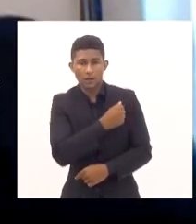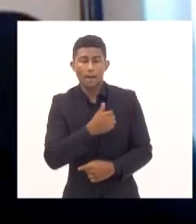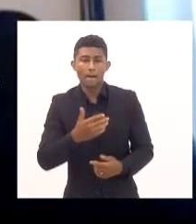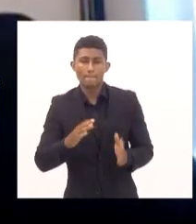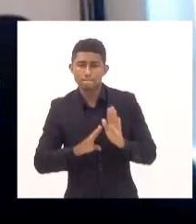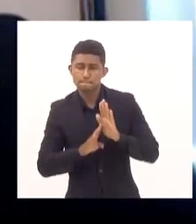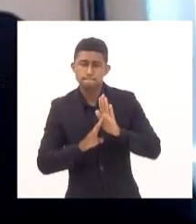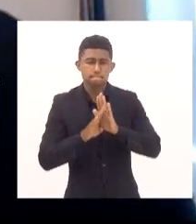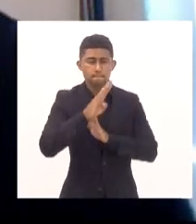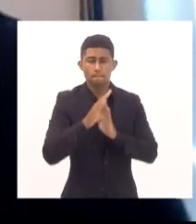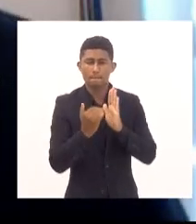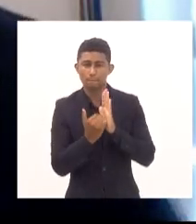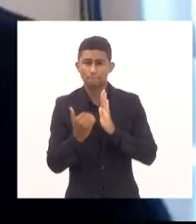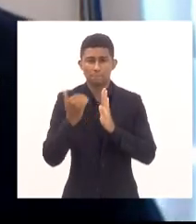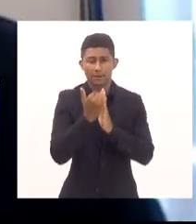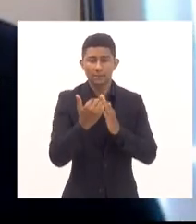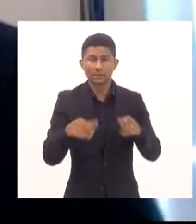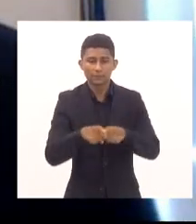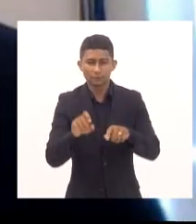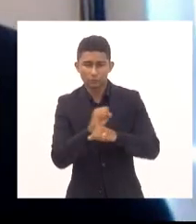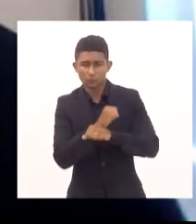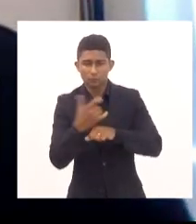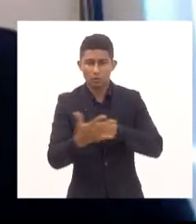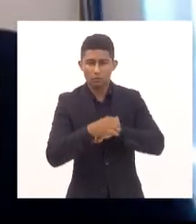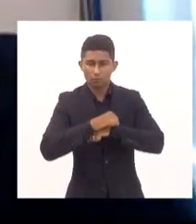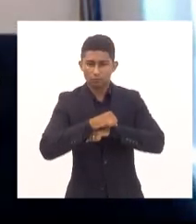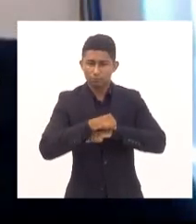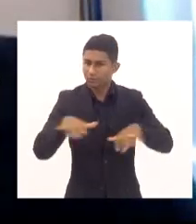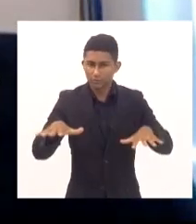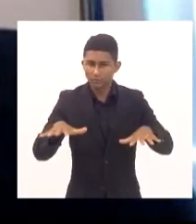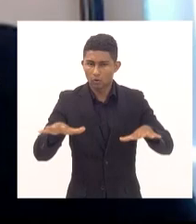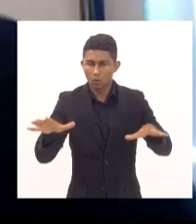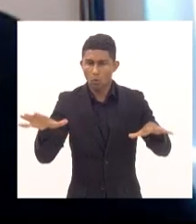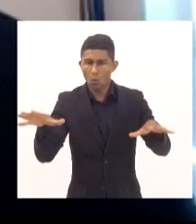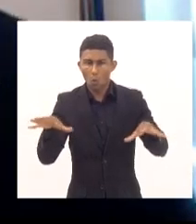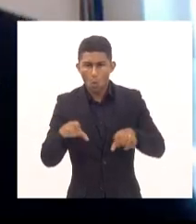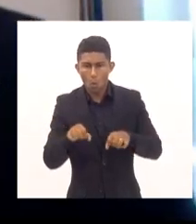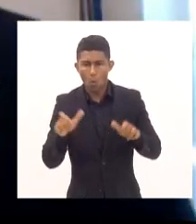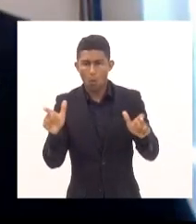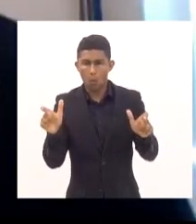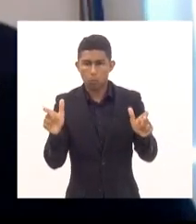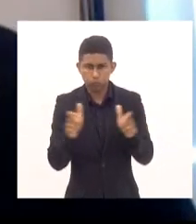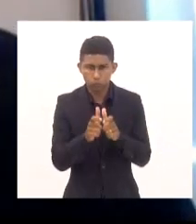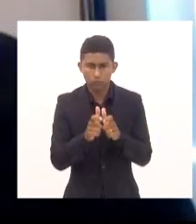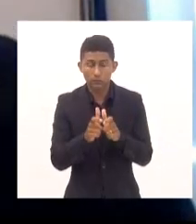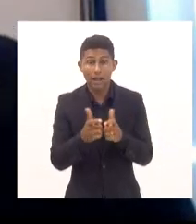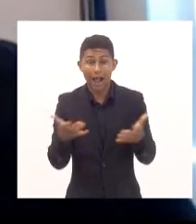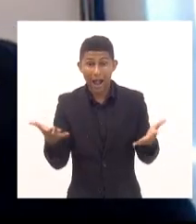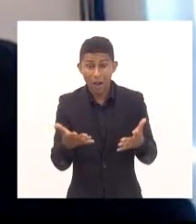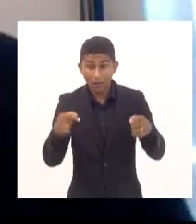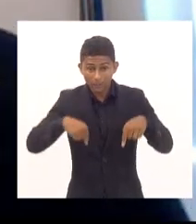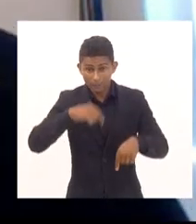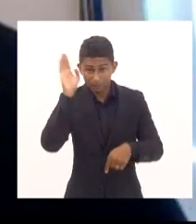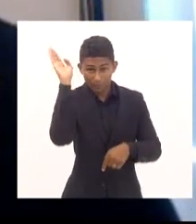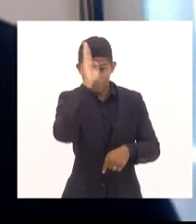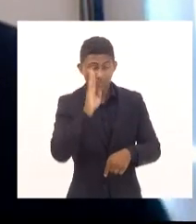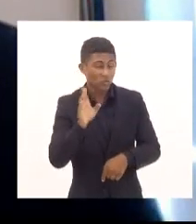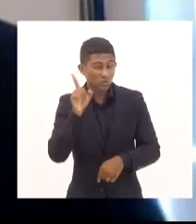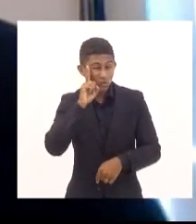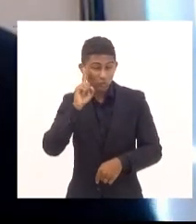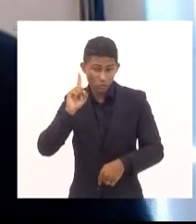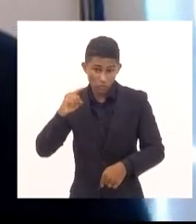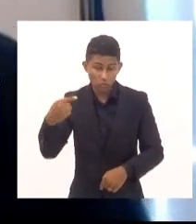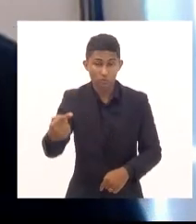e diminuir o que está acontecendo ainda nesse momento com a Covid. Voltamos a ter quase 1.000 mortos por dia. A pandemia